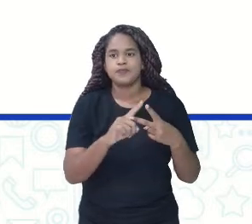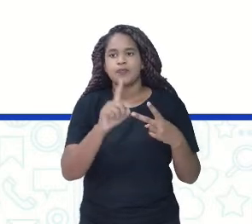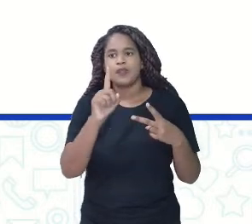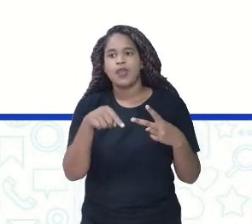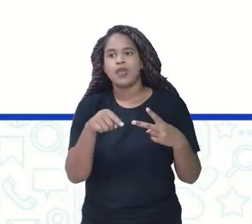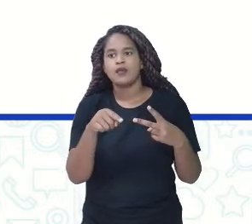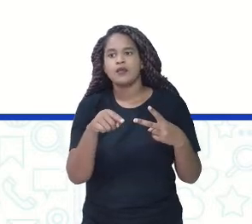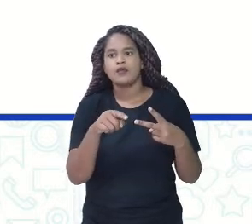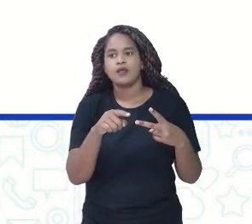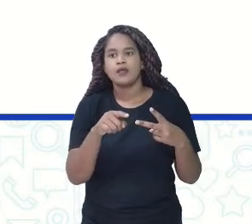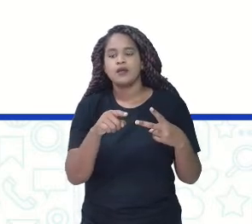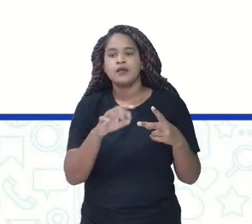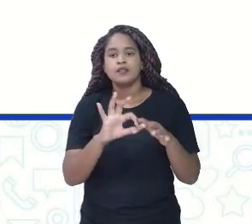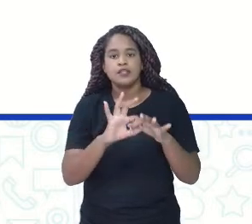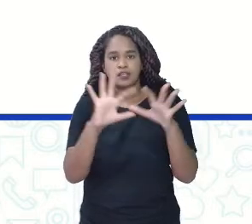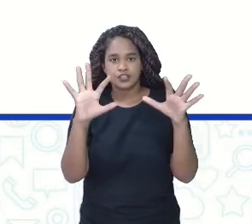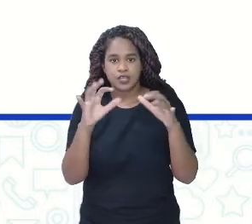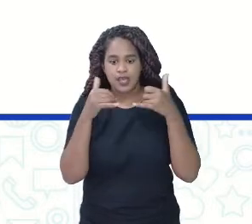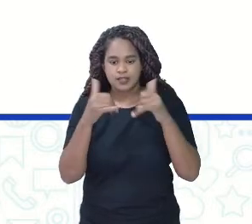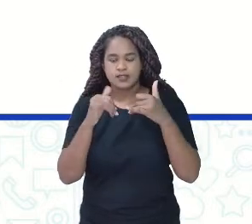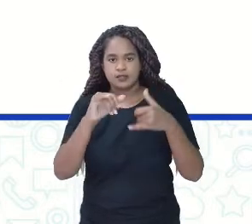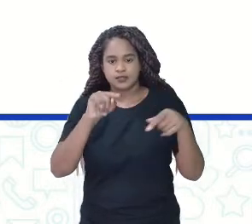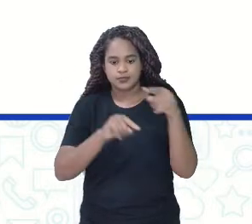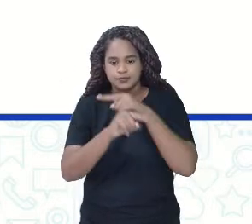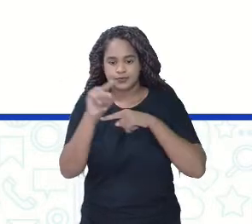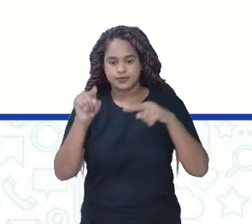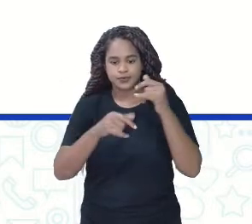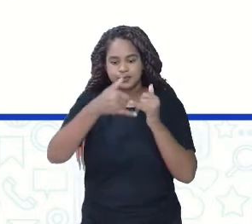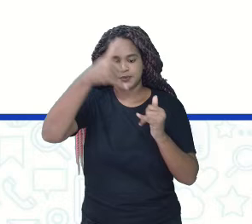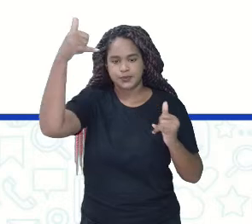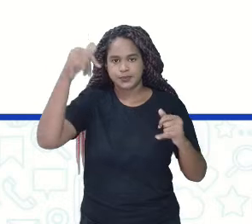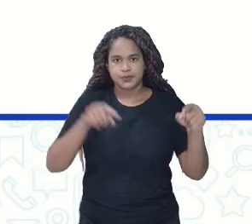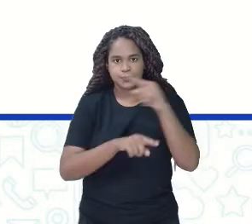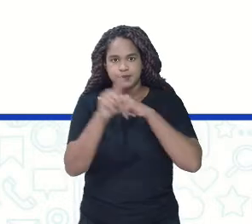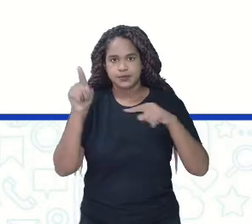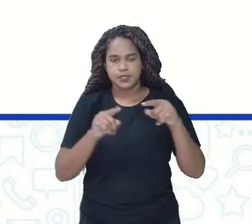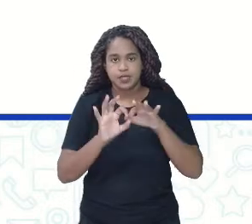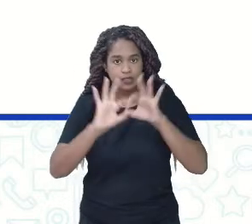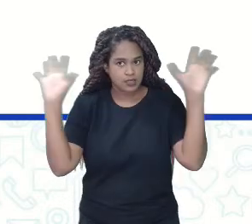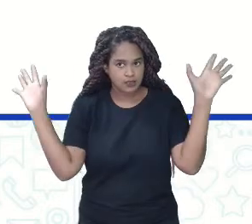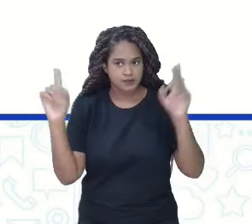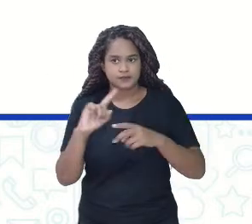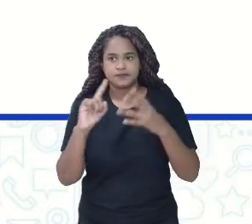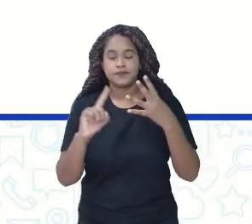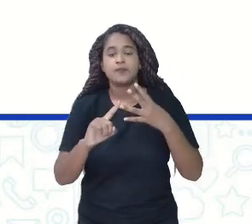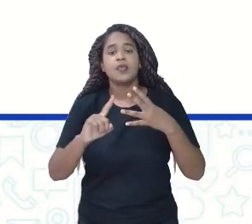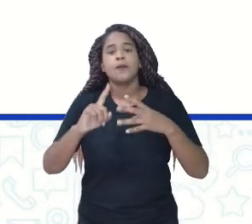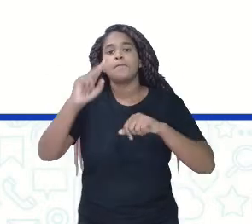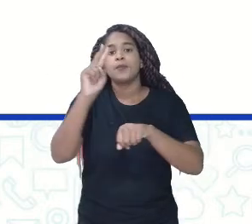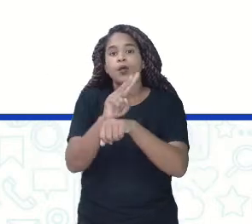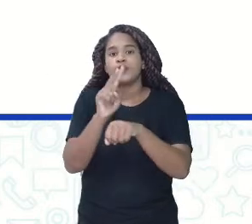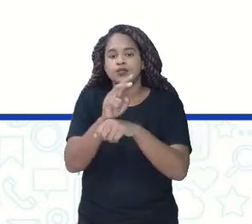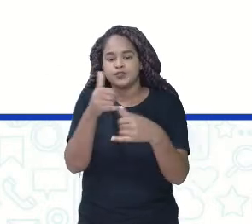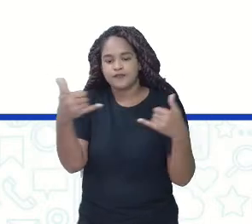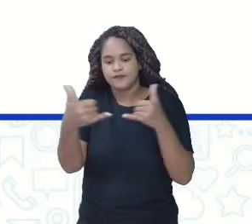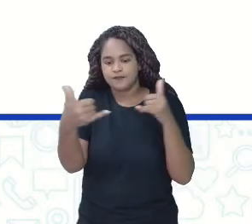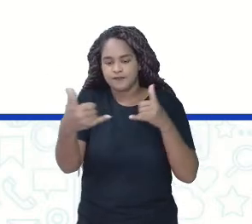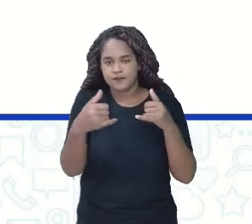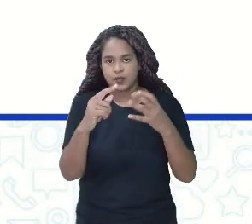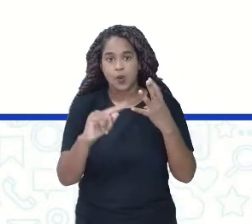que as cargas circulem no circuito elétrico, é proteger os circuitos ou nenhuma